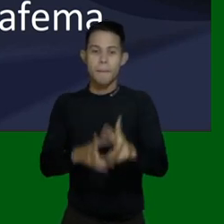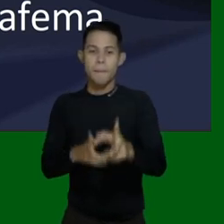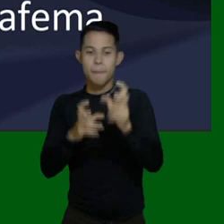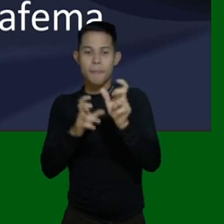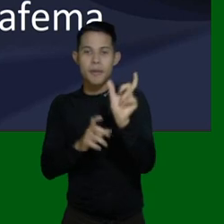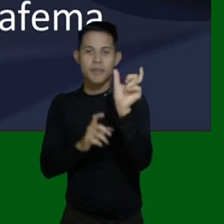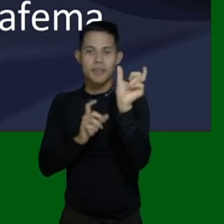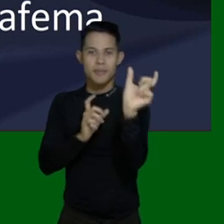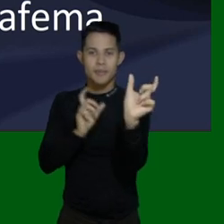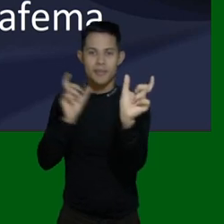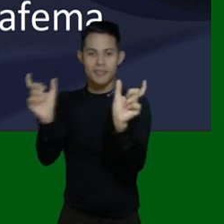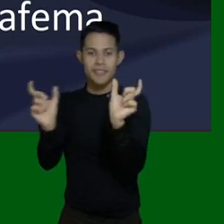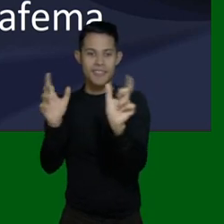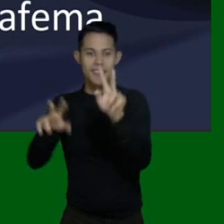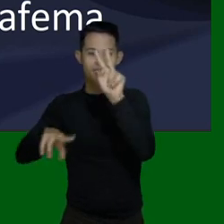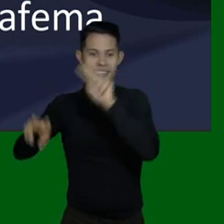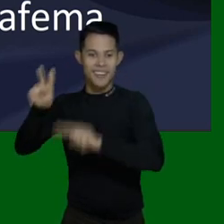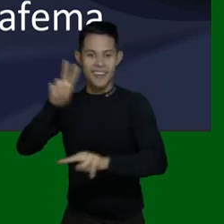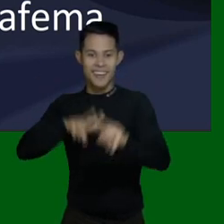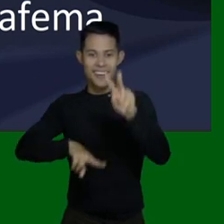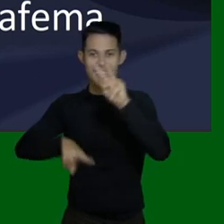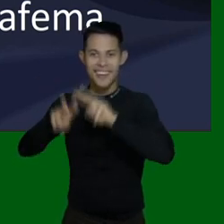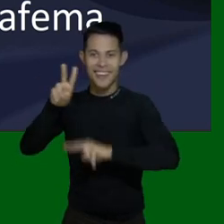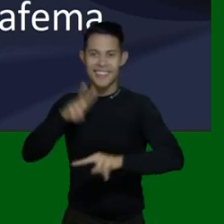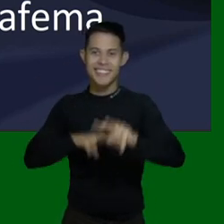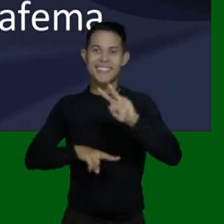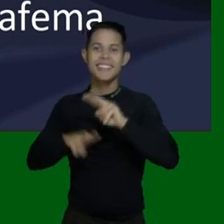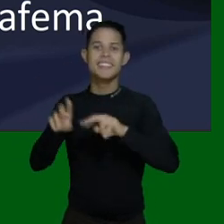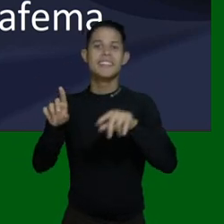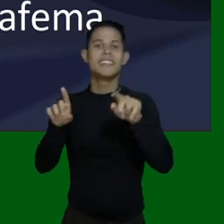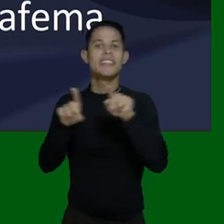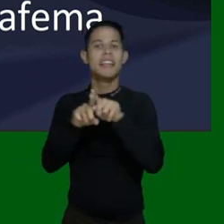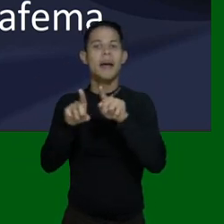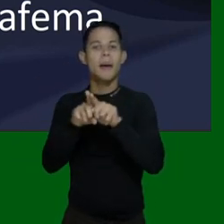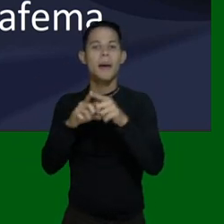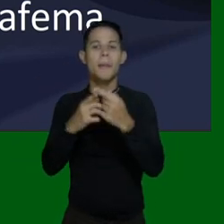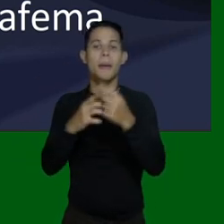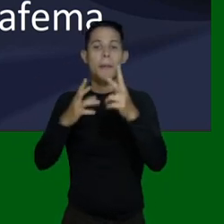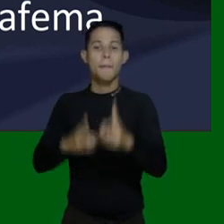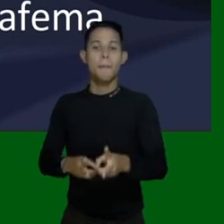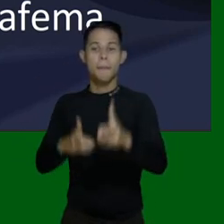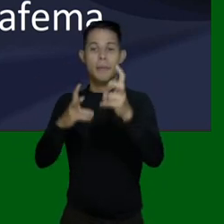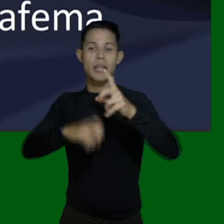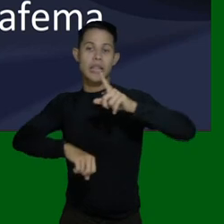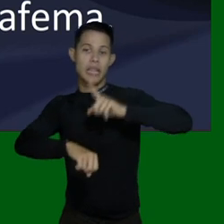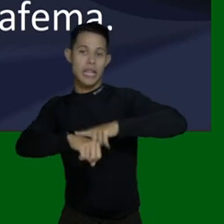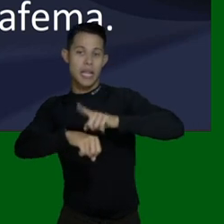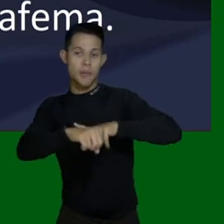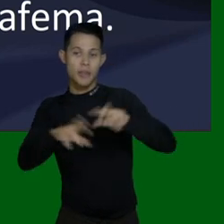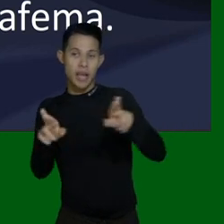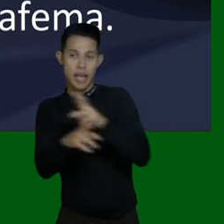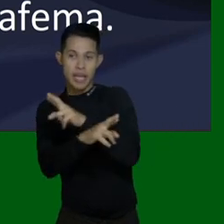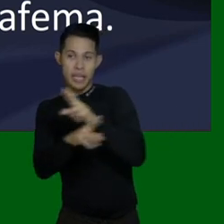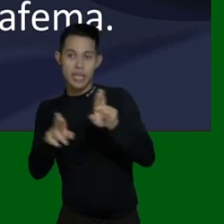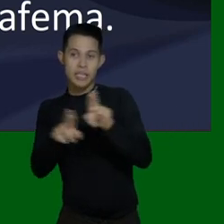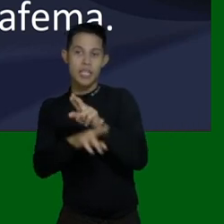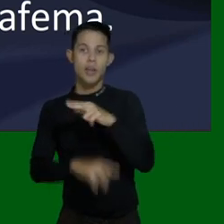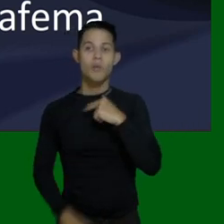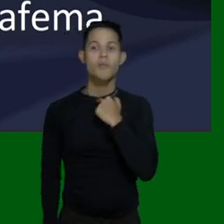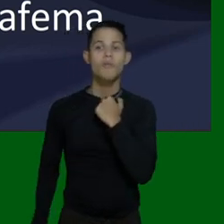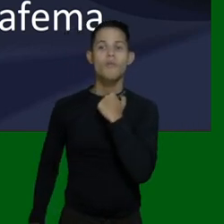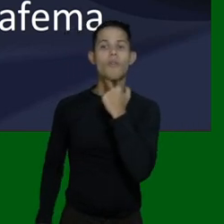bastante né visual a percepção da ordem Temporal da relação dos sons da Fala com a relação